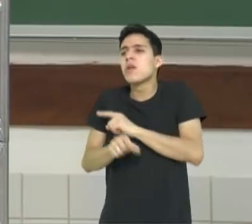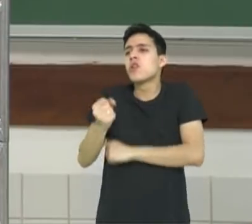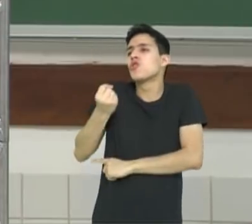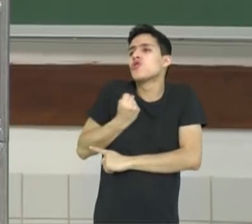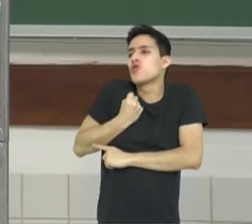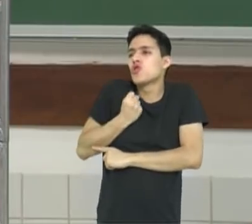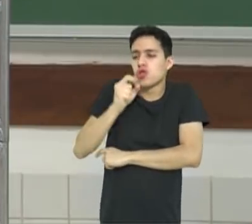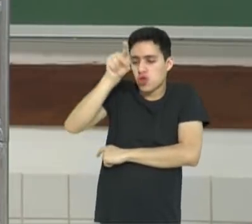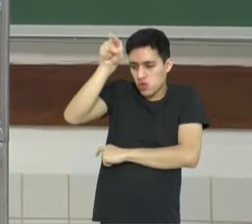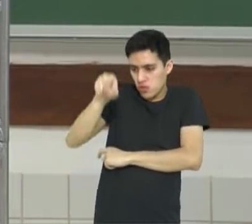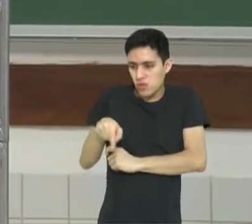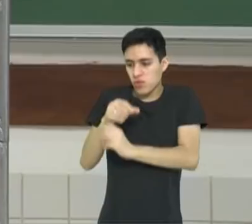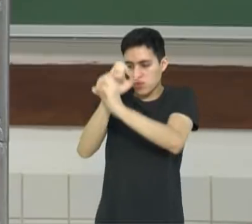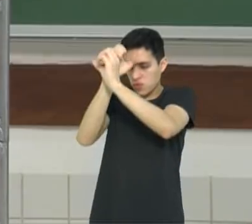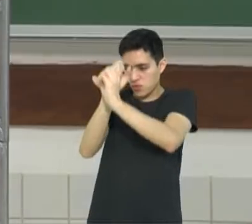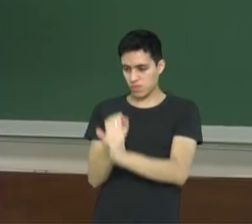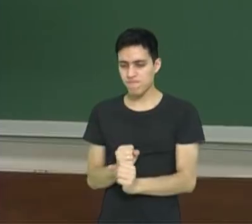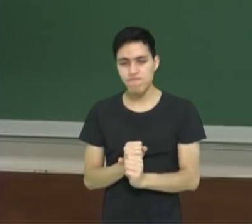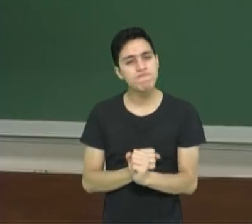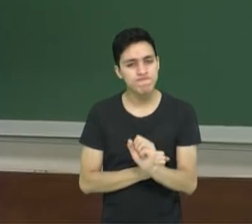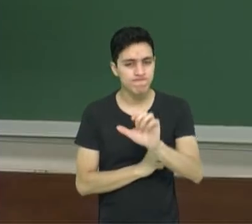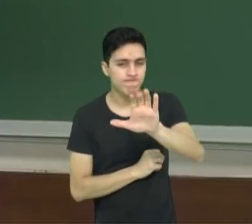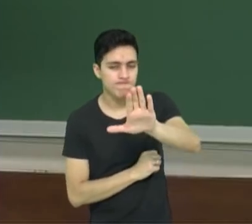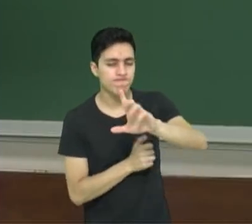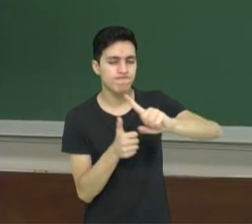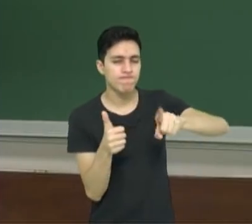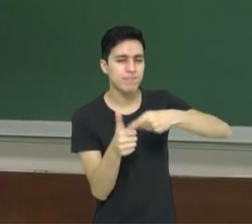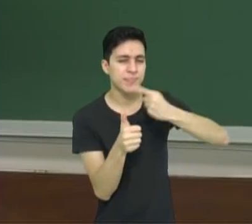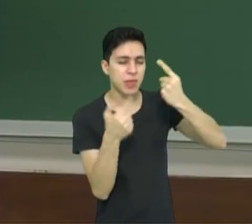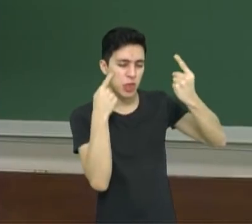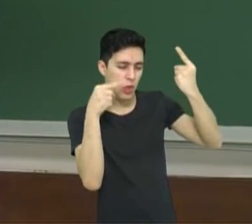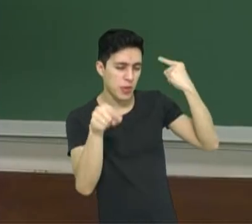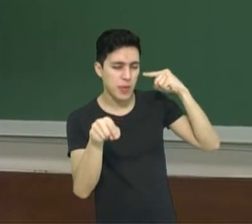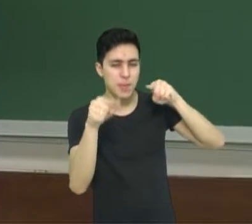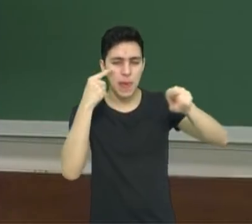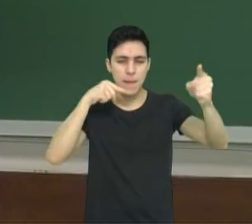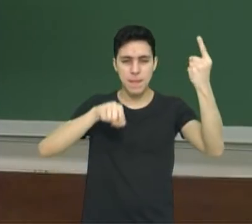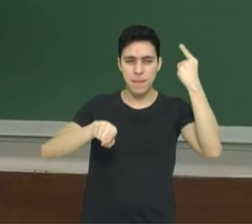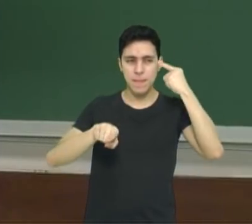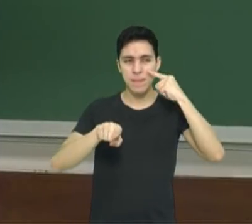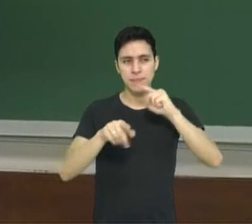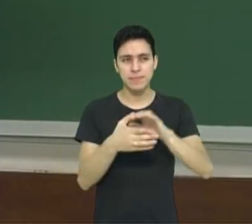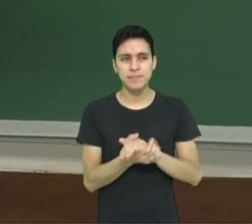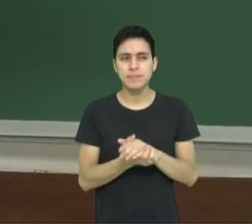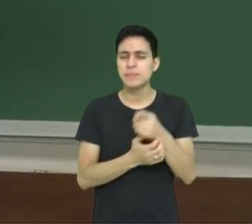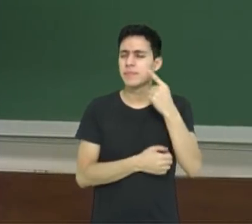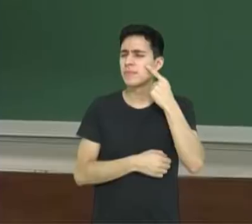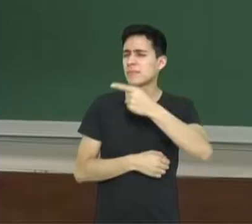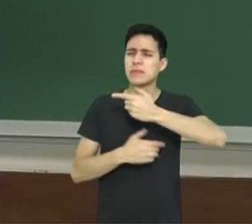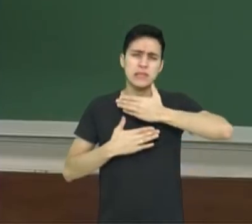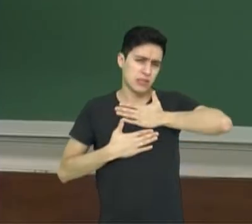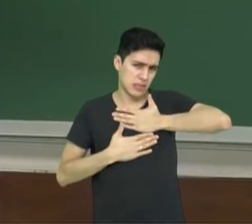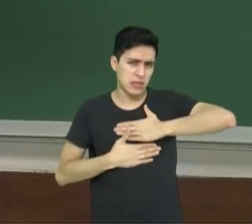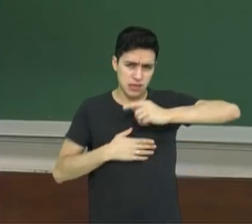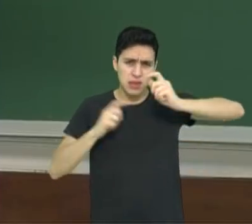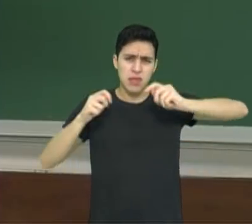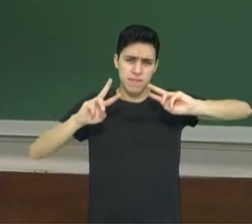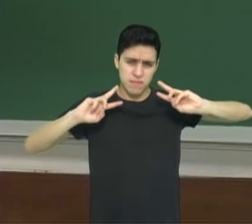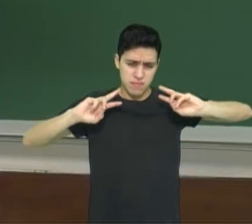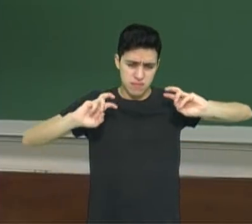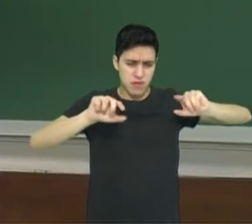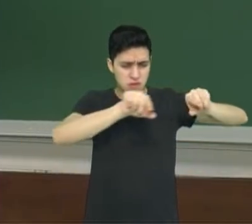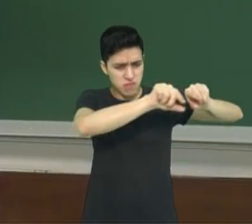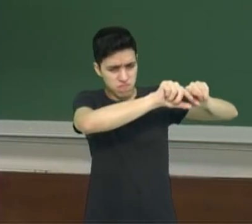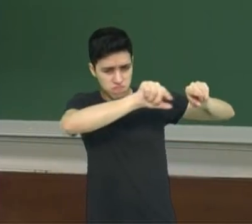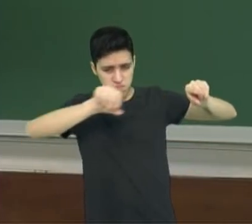Beleza? Vamos lá? Vamos conferir? Ó, se vocês repararem, eu estou fazendo bem devagarzinho aqui, ó. Mas vocês